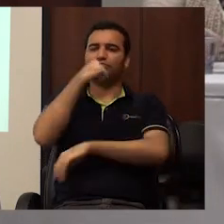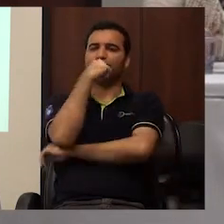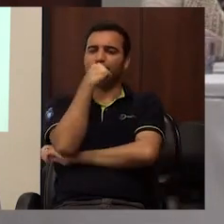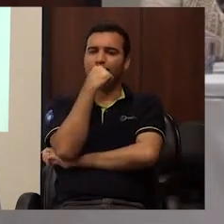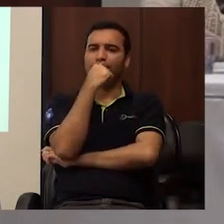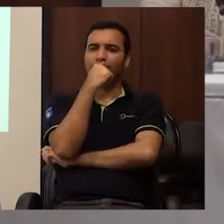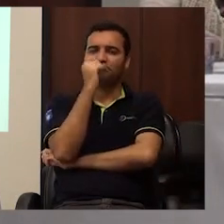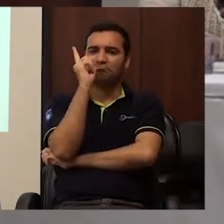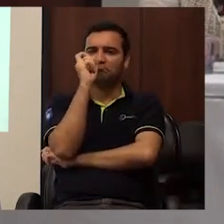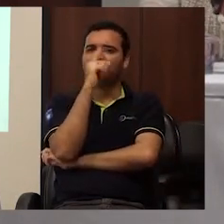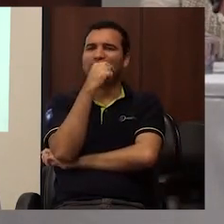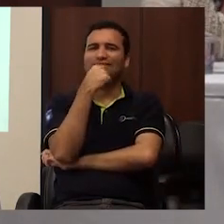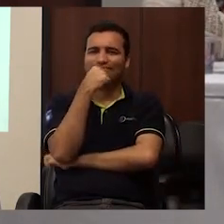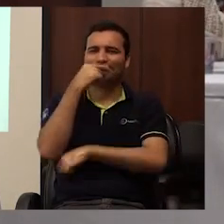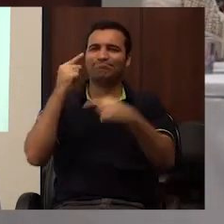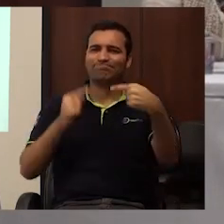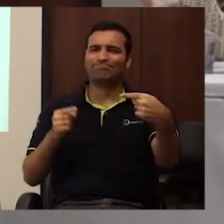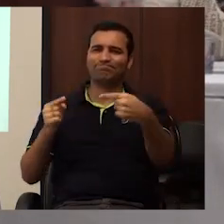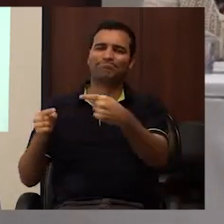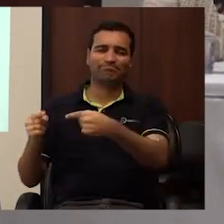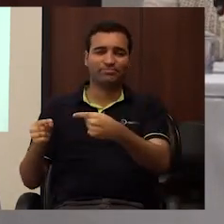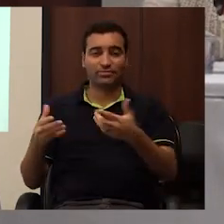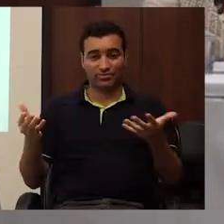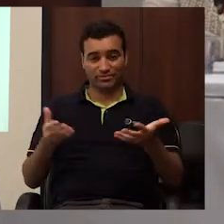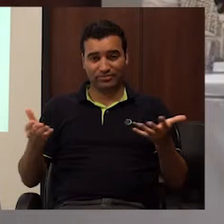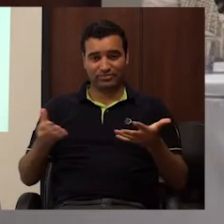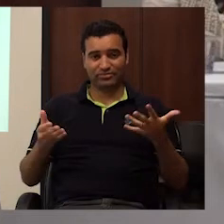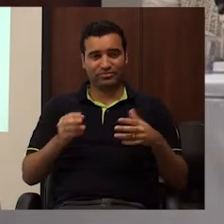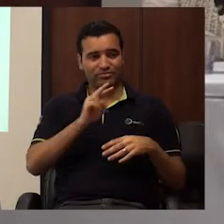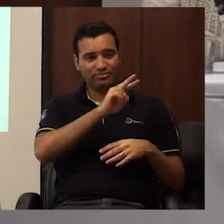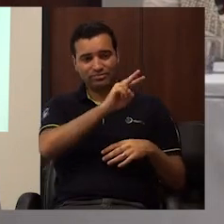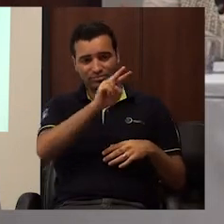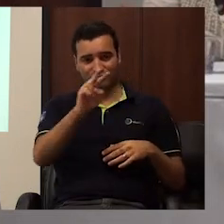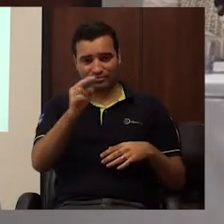as dificuldades presentes hoje